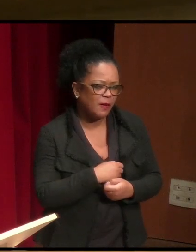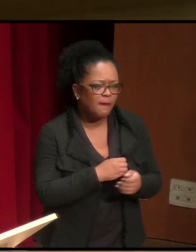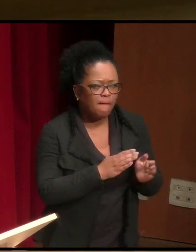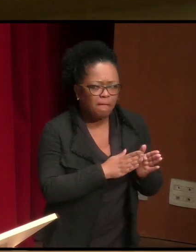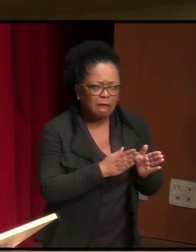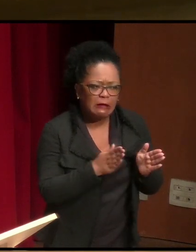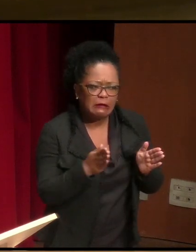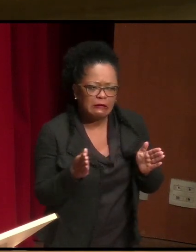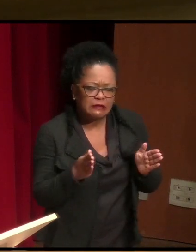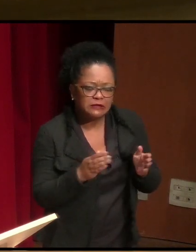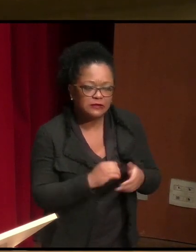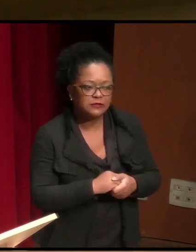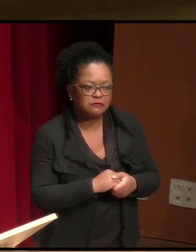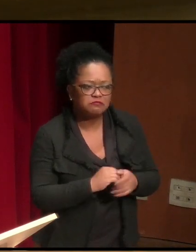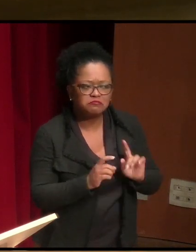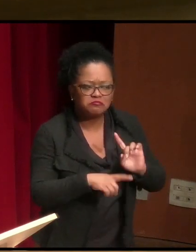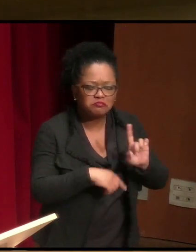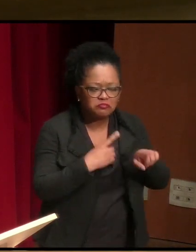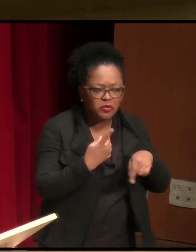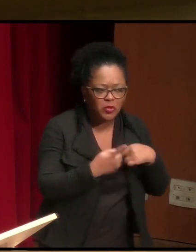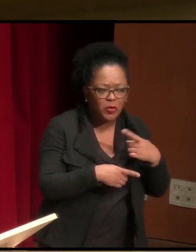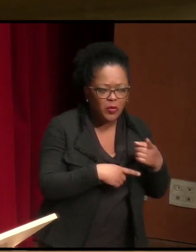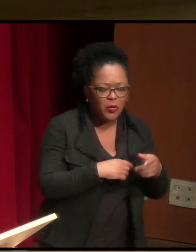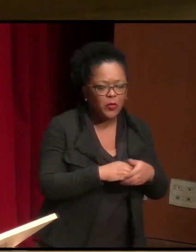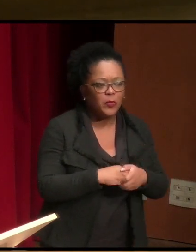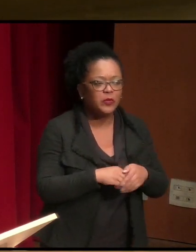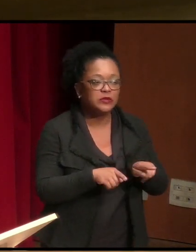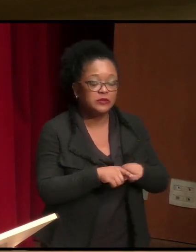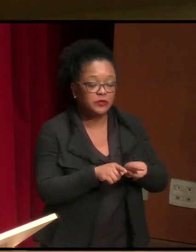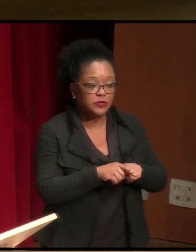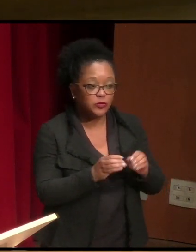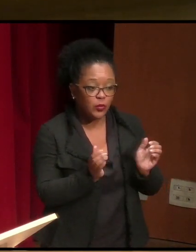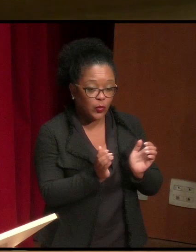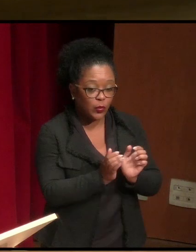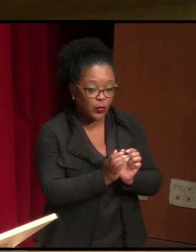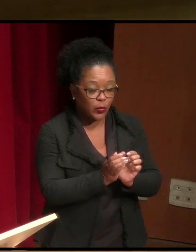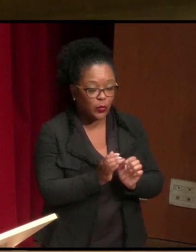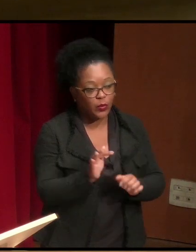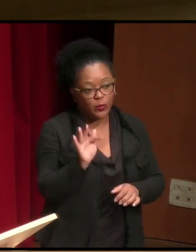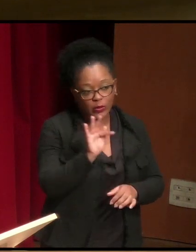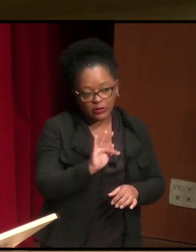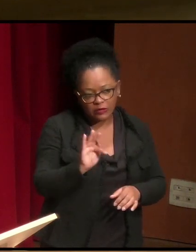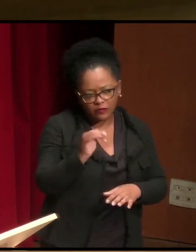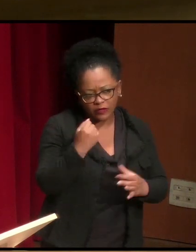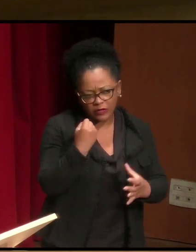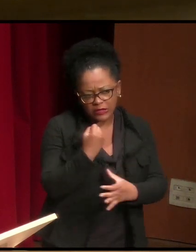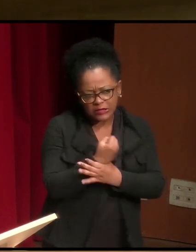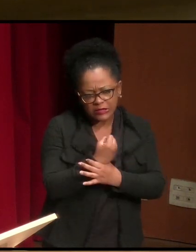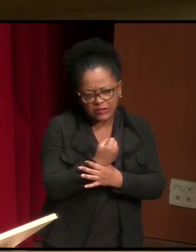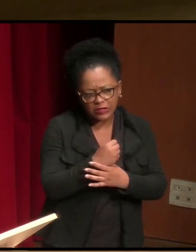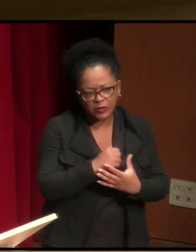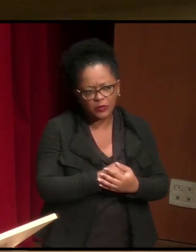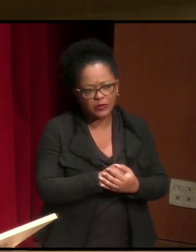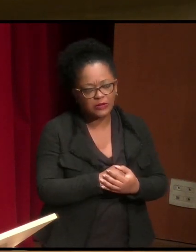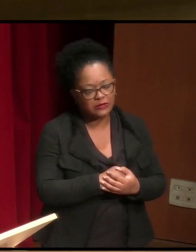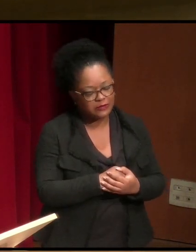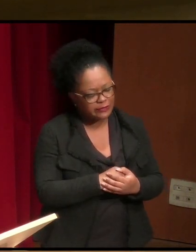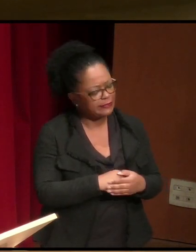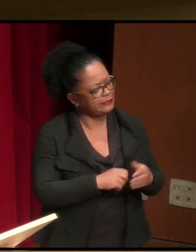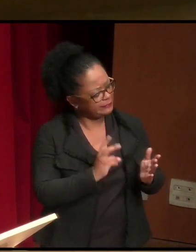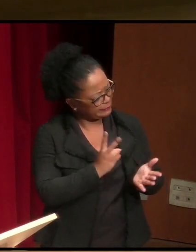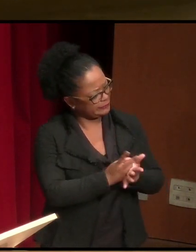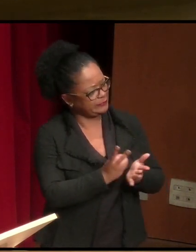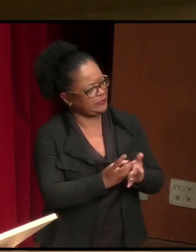passou e um dia chegou o pessoal da segurança da faculdade, que eu morava dentro da faculdade, disse assim: ô, cara, tinha que ser com você, né?